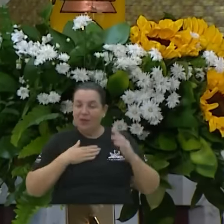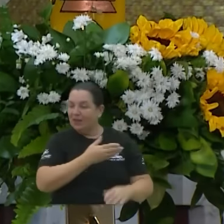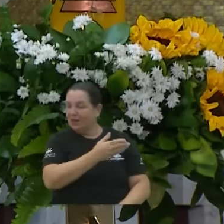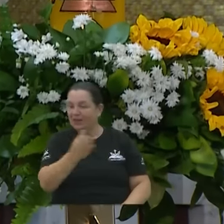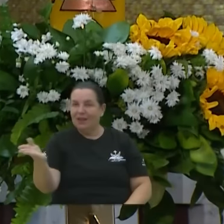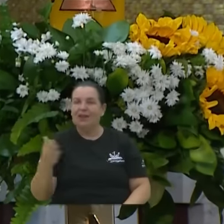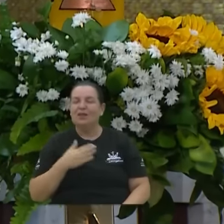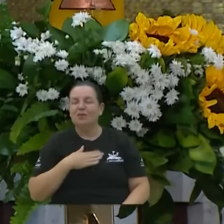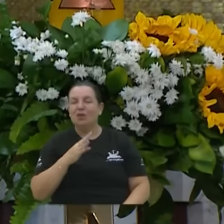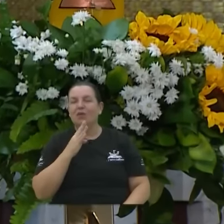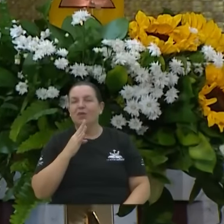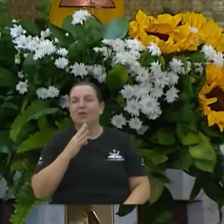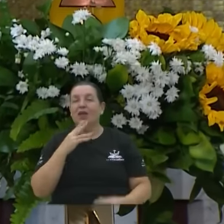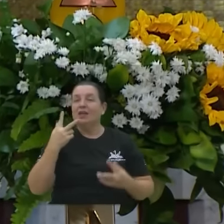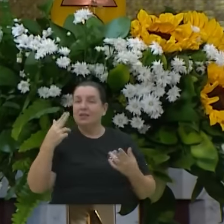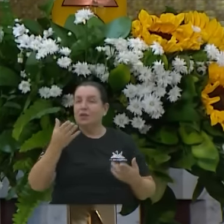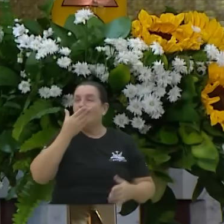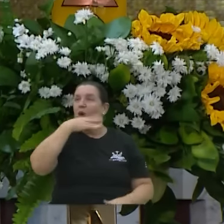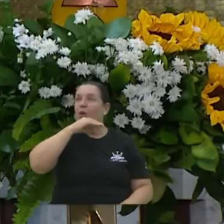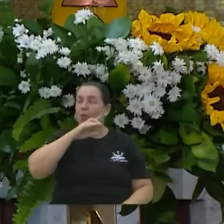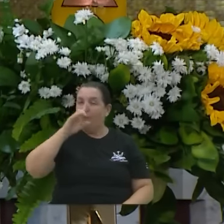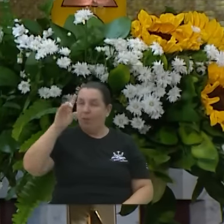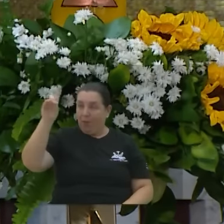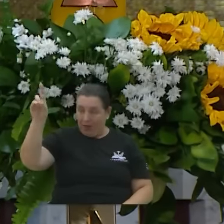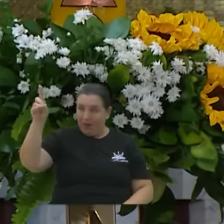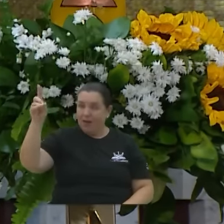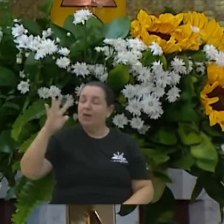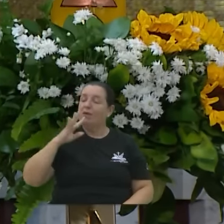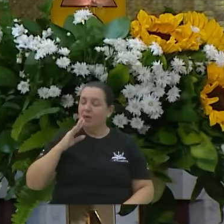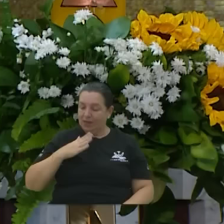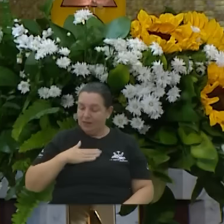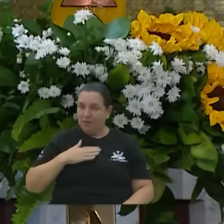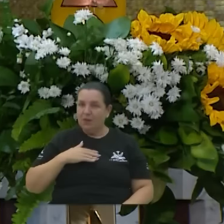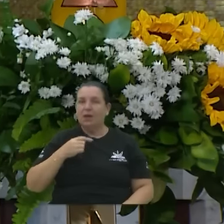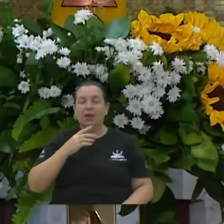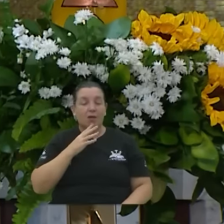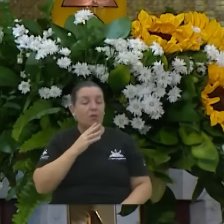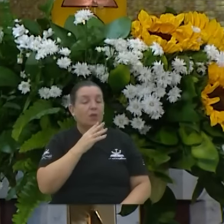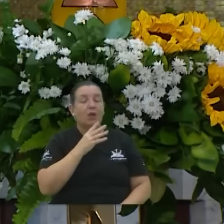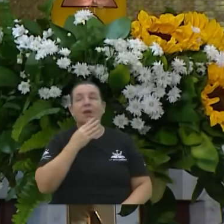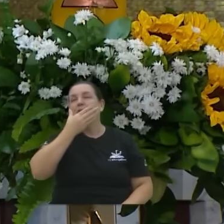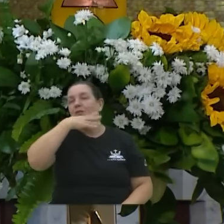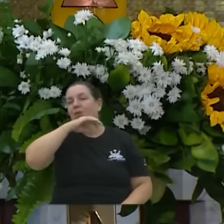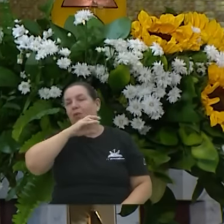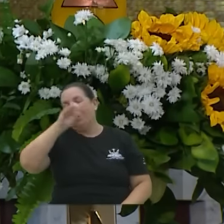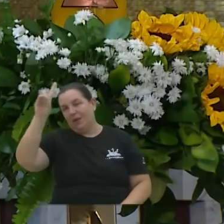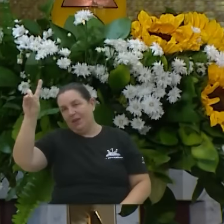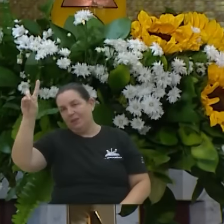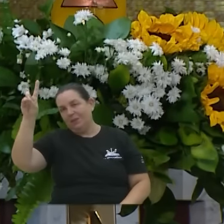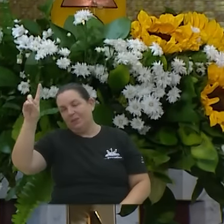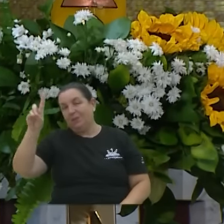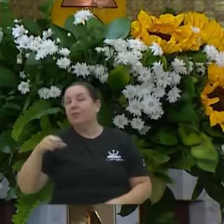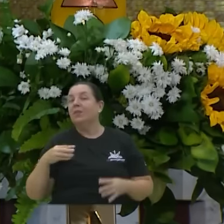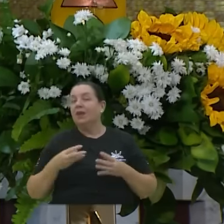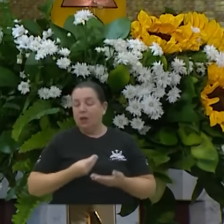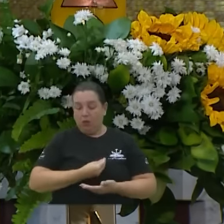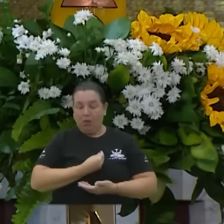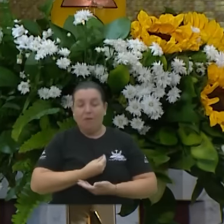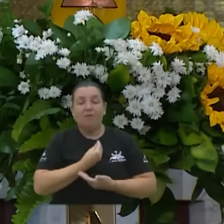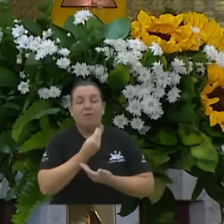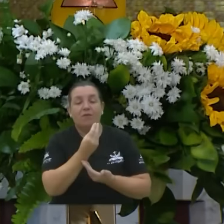conhecem. Assim como o Pai me conhece, eu conheço o Pai. Eu dou a